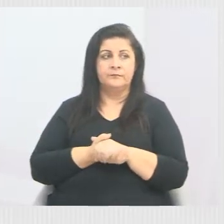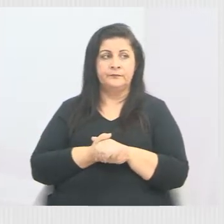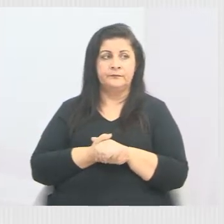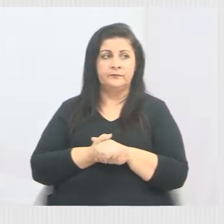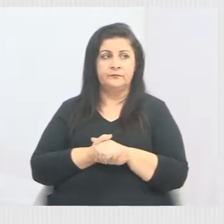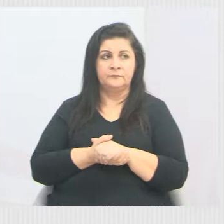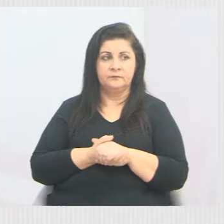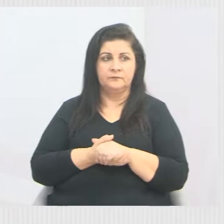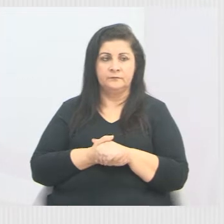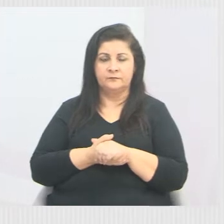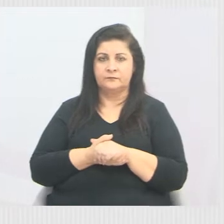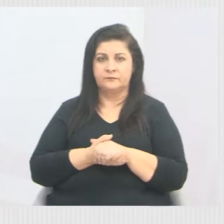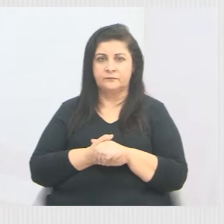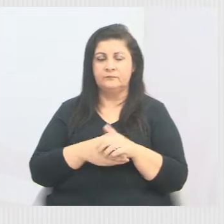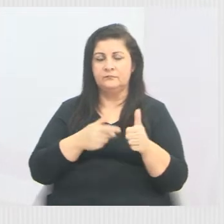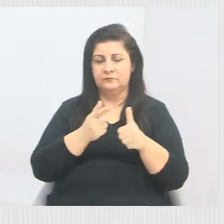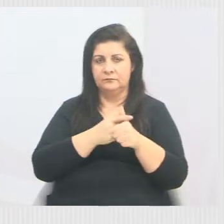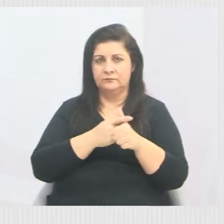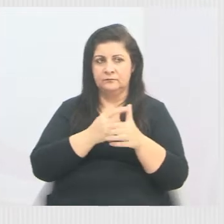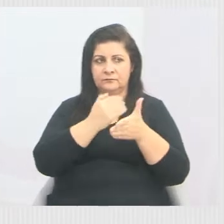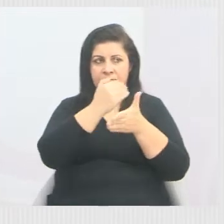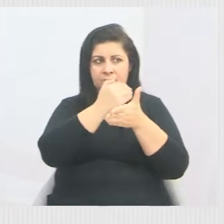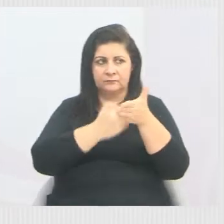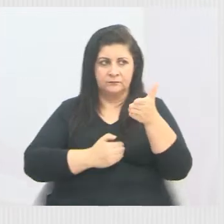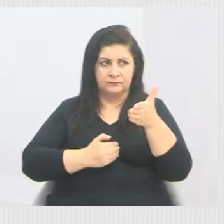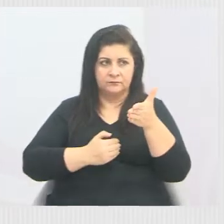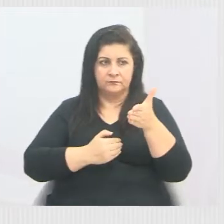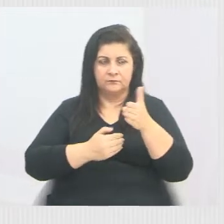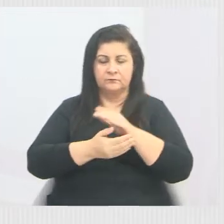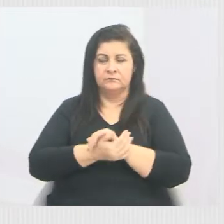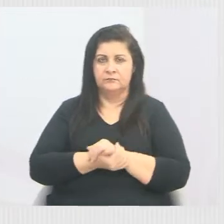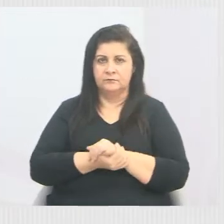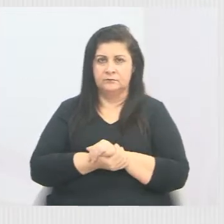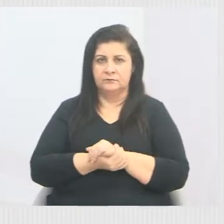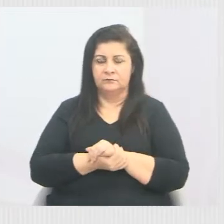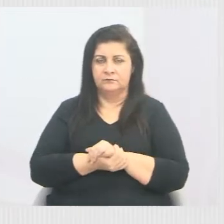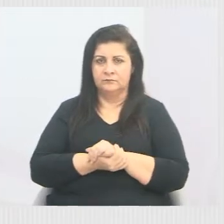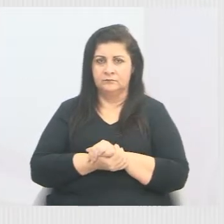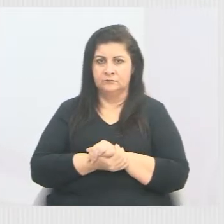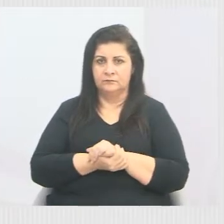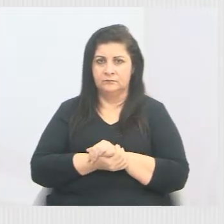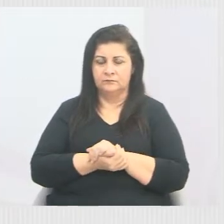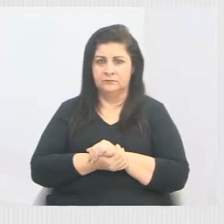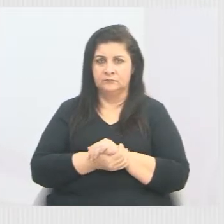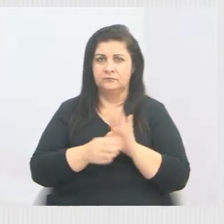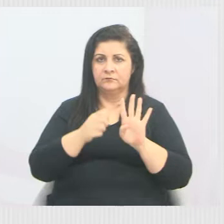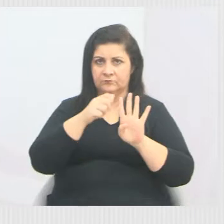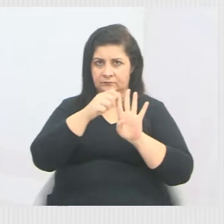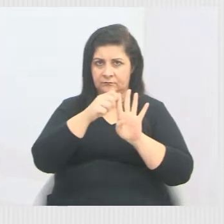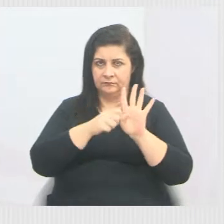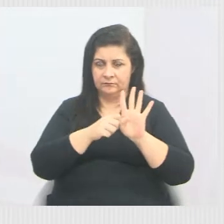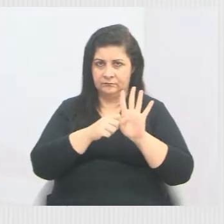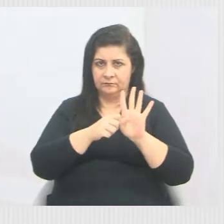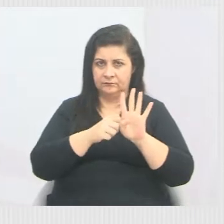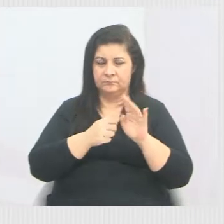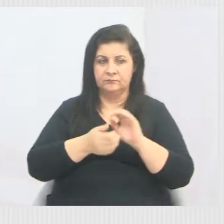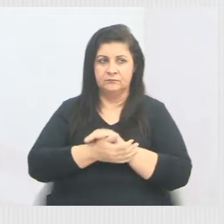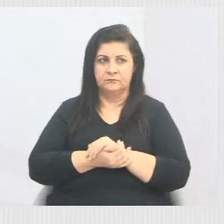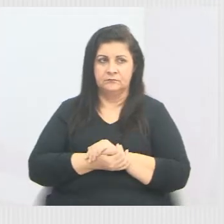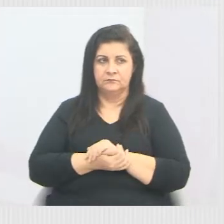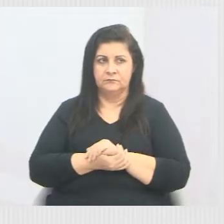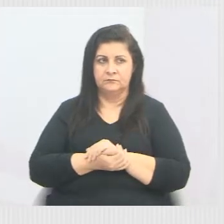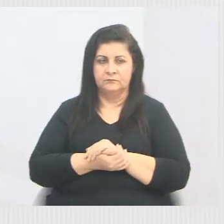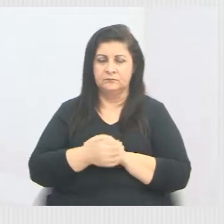Tiramos aqui o resto a pagar processado, né, durante esses 4 meses, né, nesse primeiro quadrimestre, que